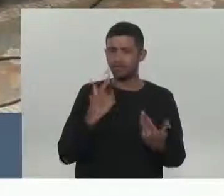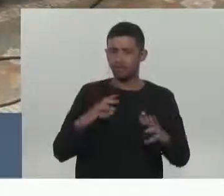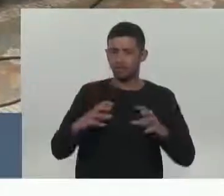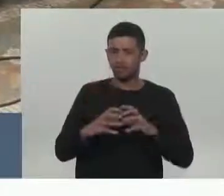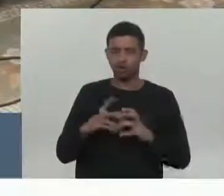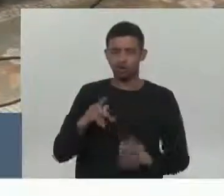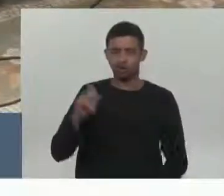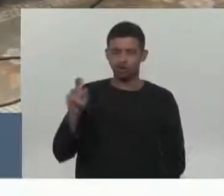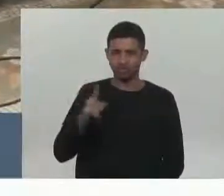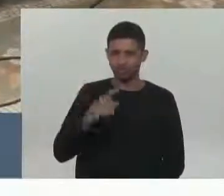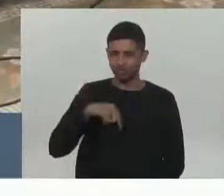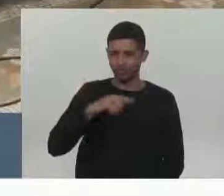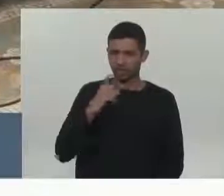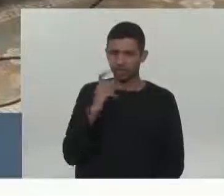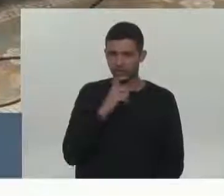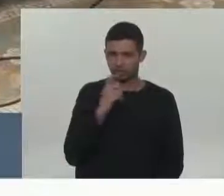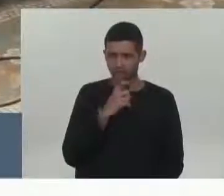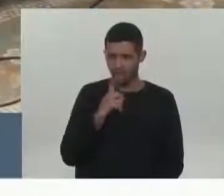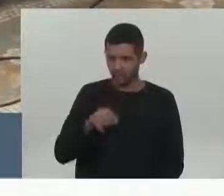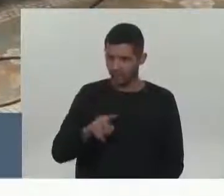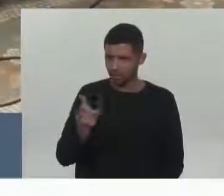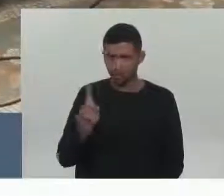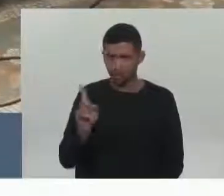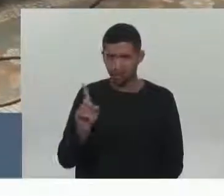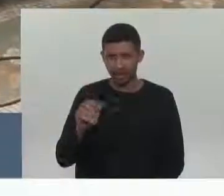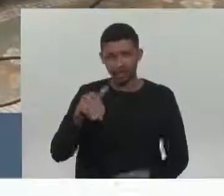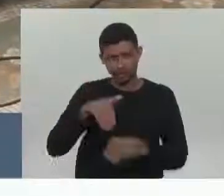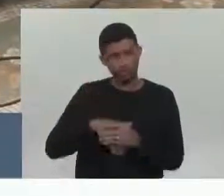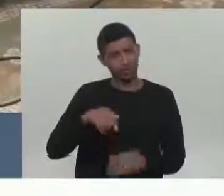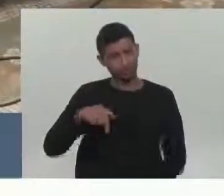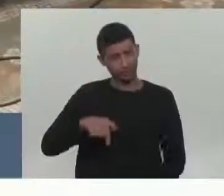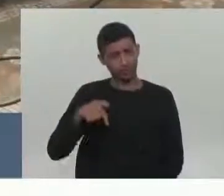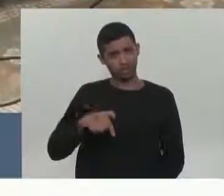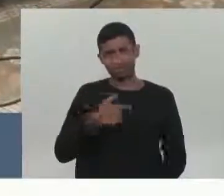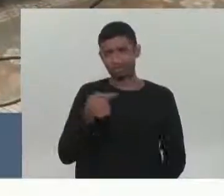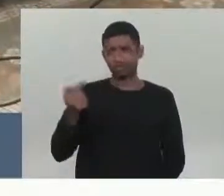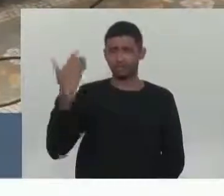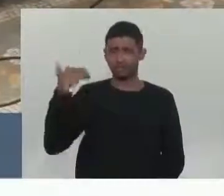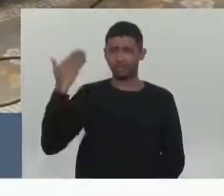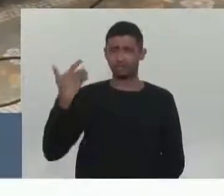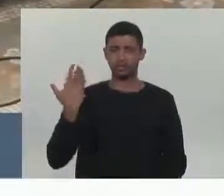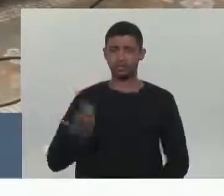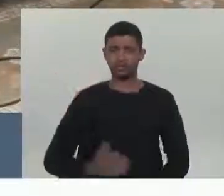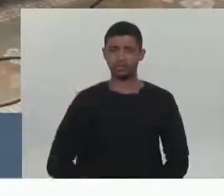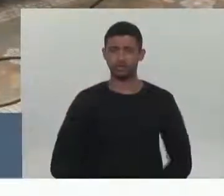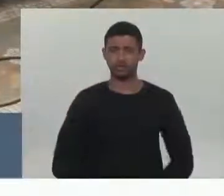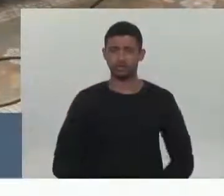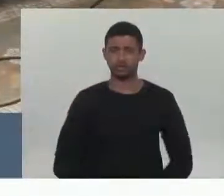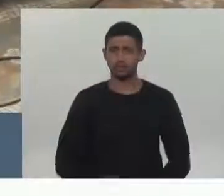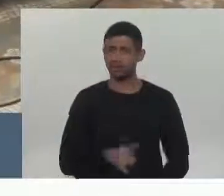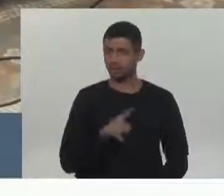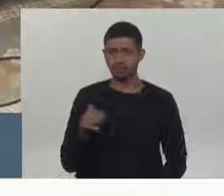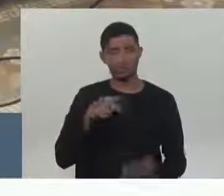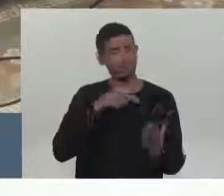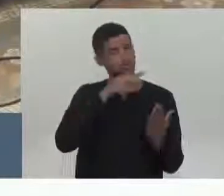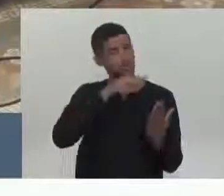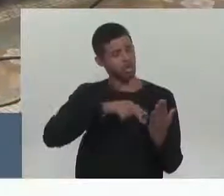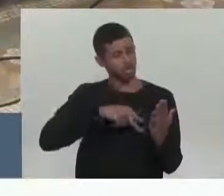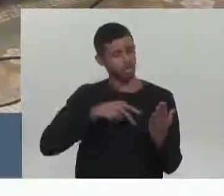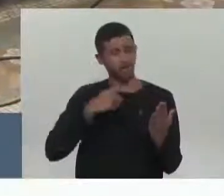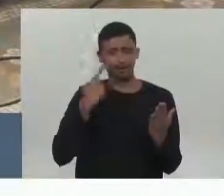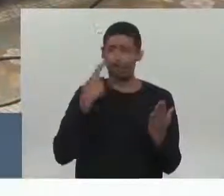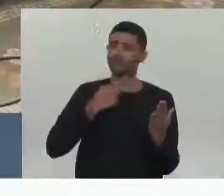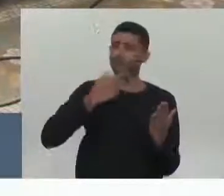está mentindo. Isso foi votado nesta casa na semana passada. Os senhores reviram, viram que